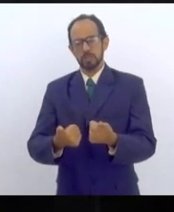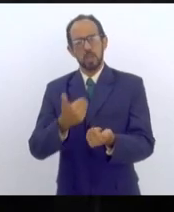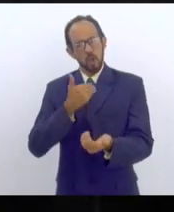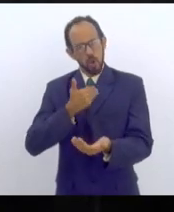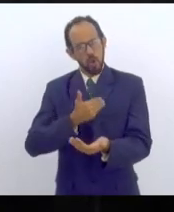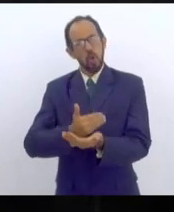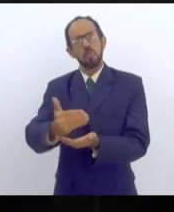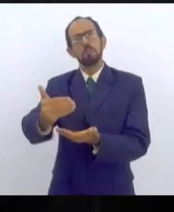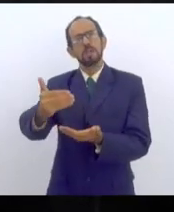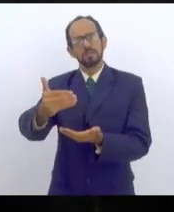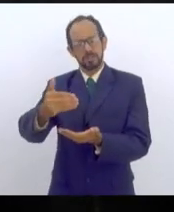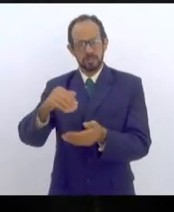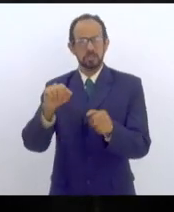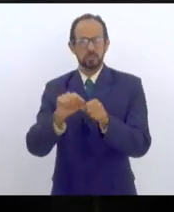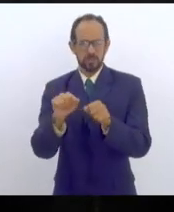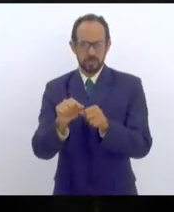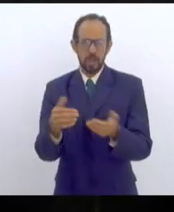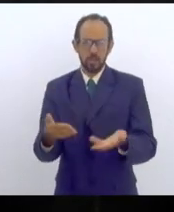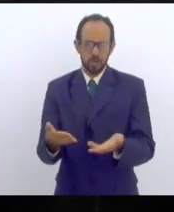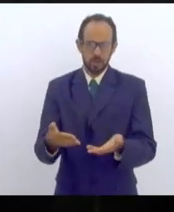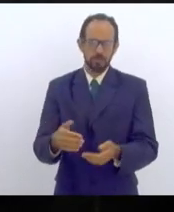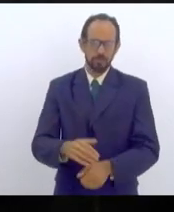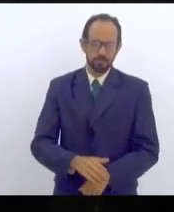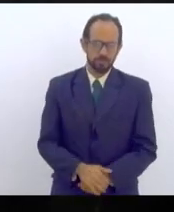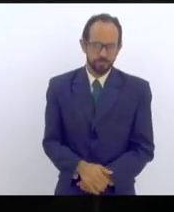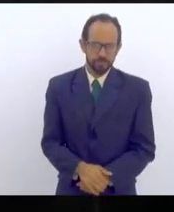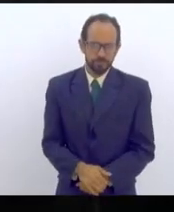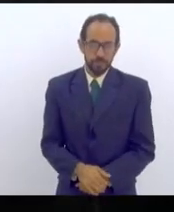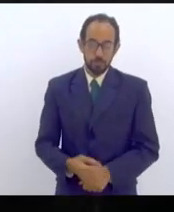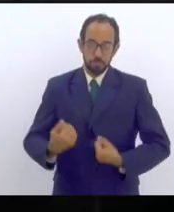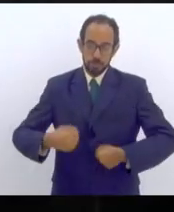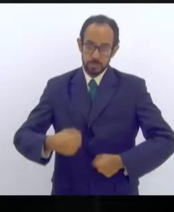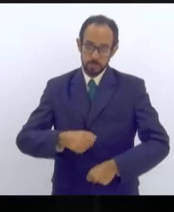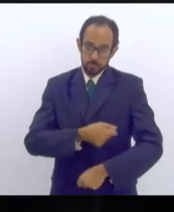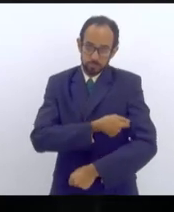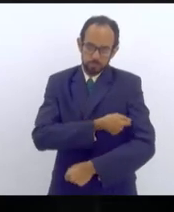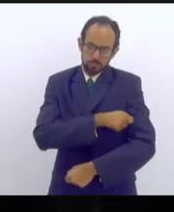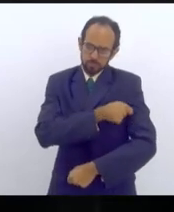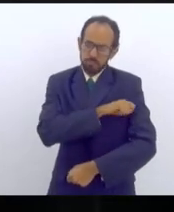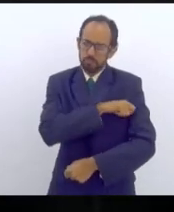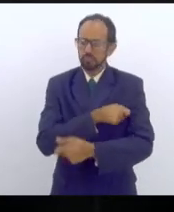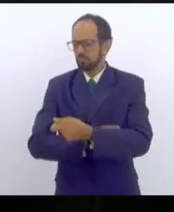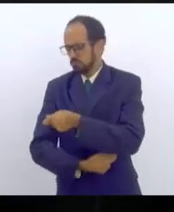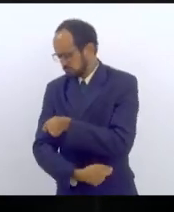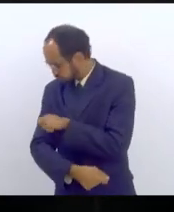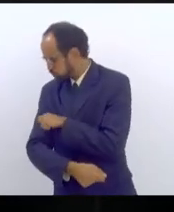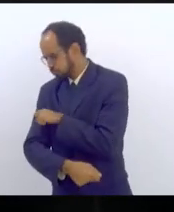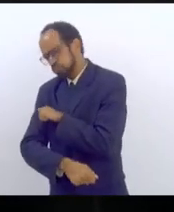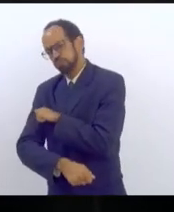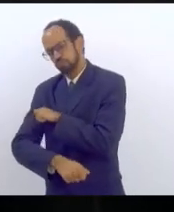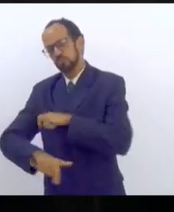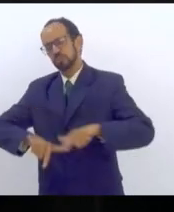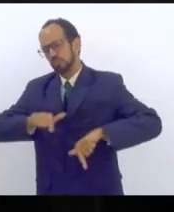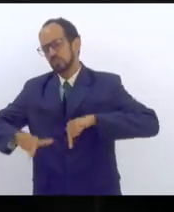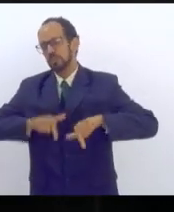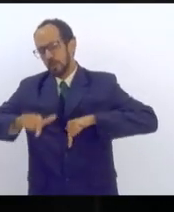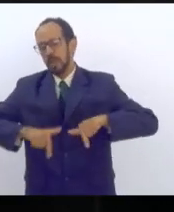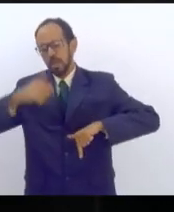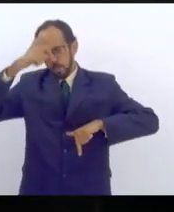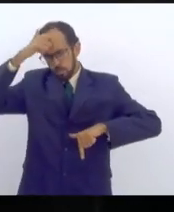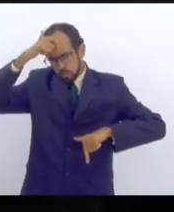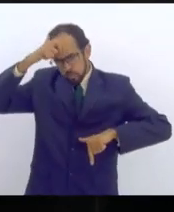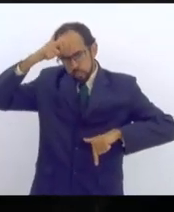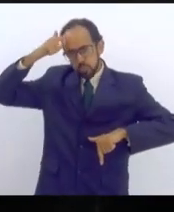ser trilhado. E devemos arregaçar as nossas mangas e trabalhar